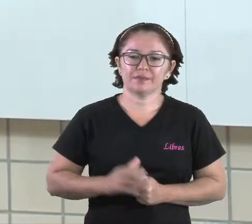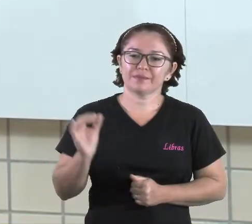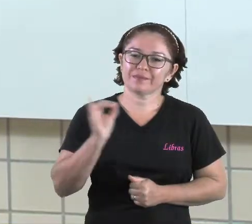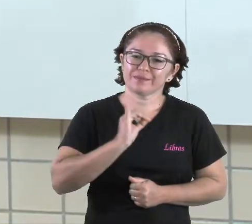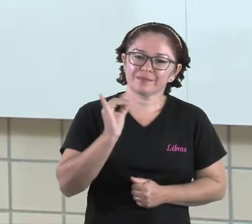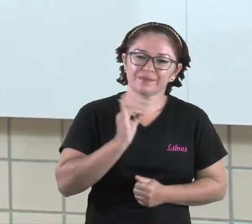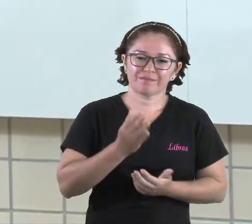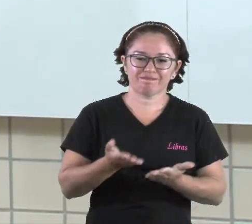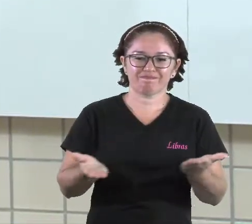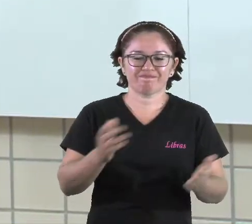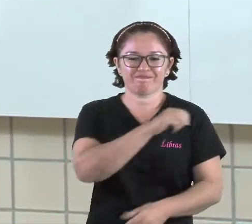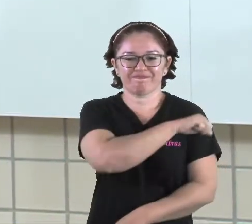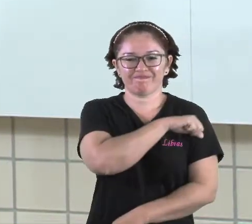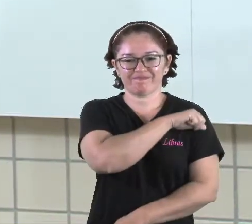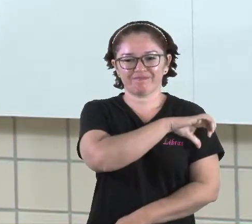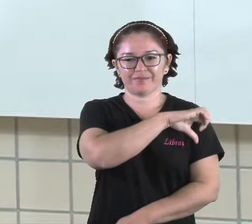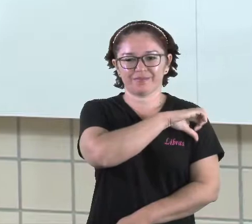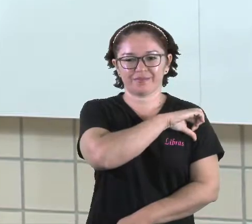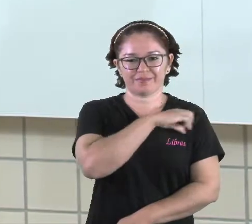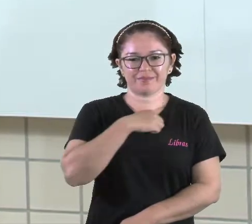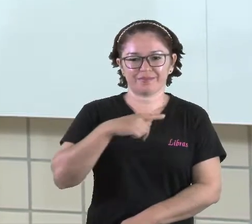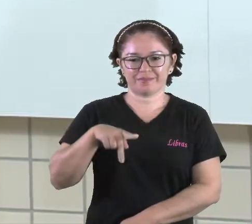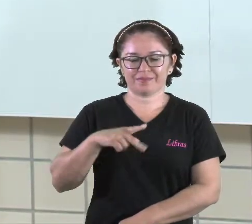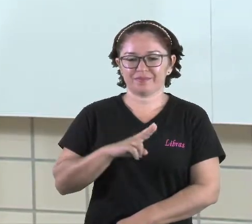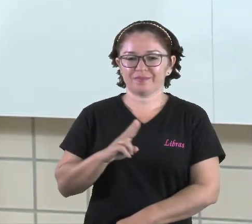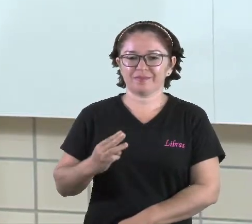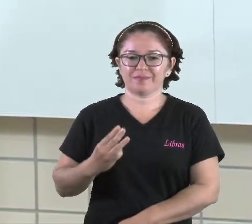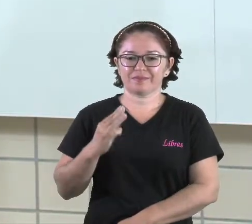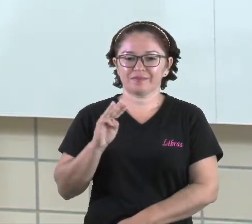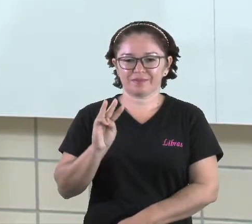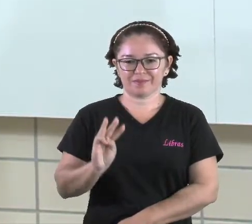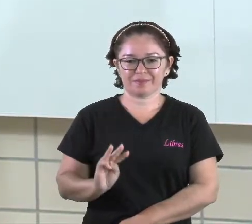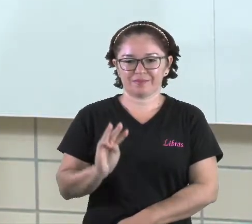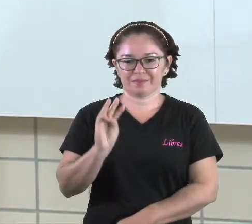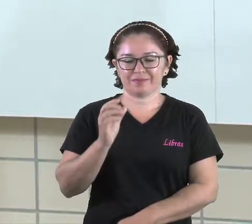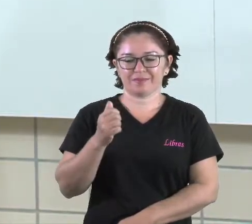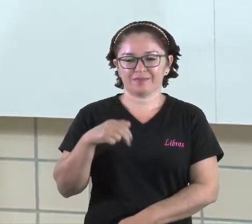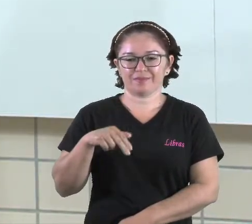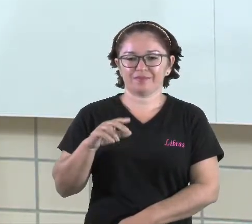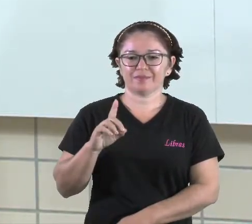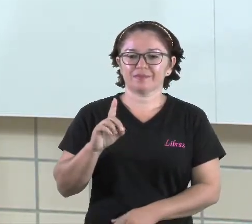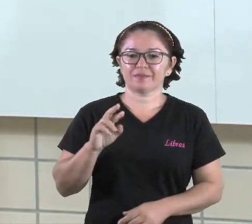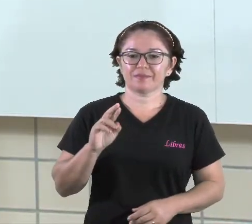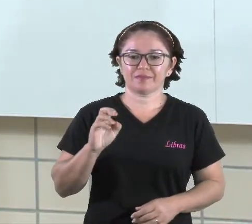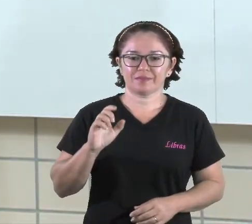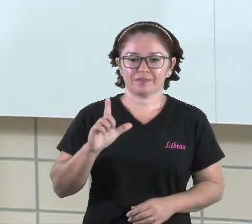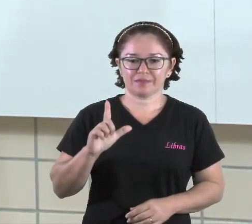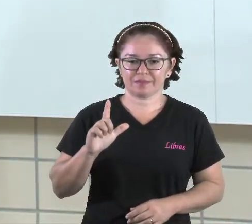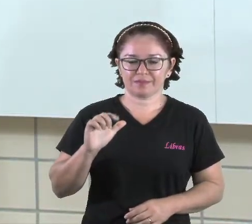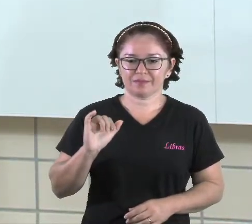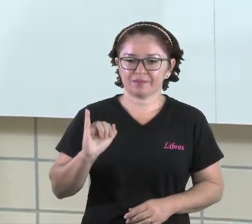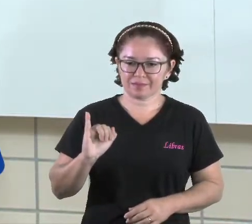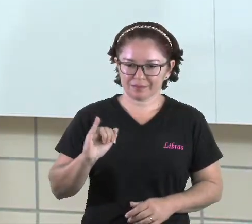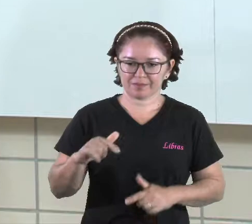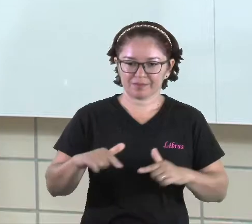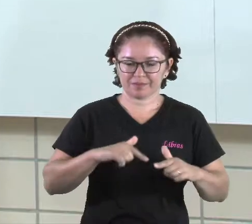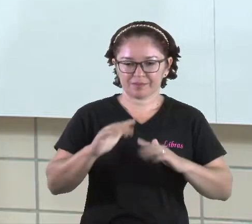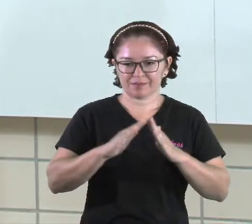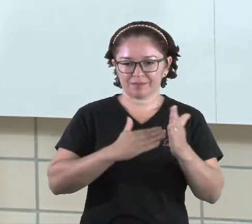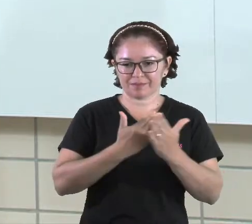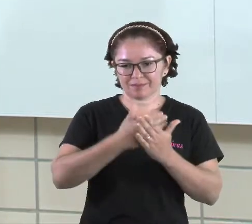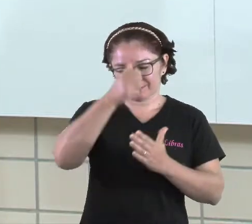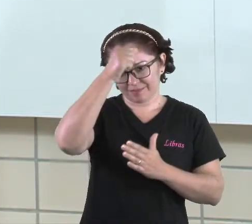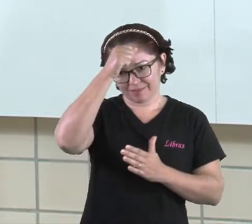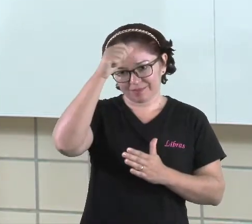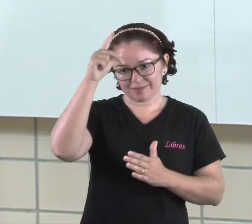Olá, meus caros alunos do nono ano, eu sou o professor Vanderlei Pedro de Araújo Silva, professor da Escola Municipal Henrique Taloni, e nós